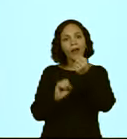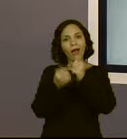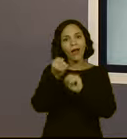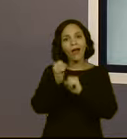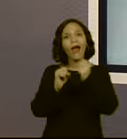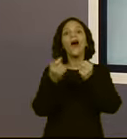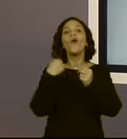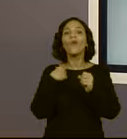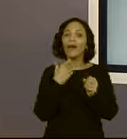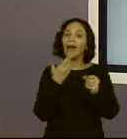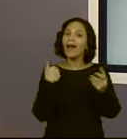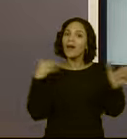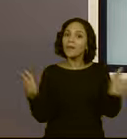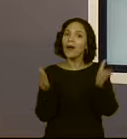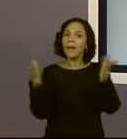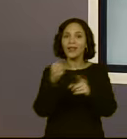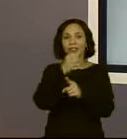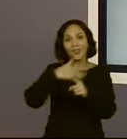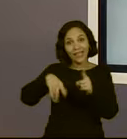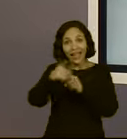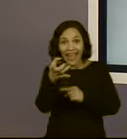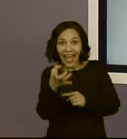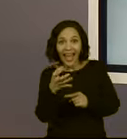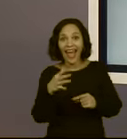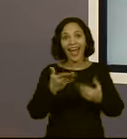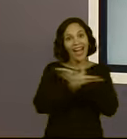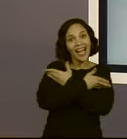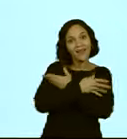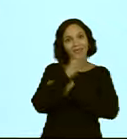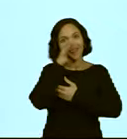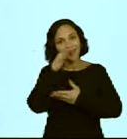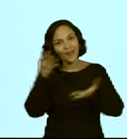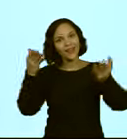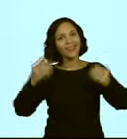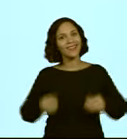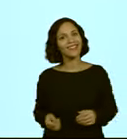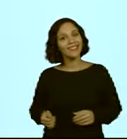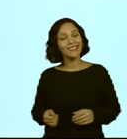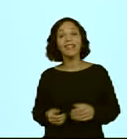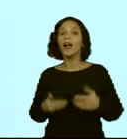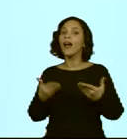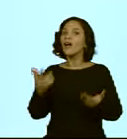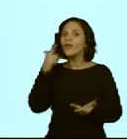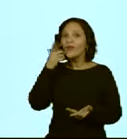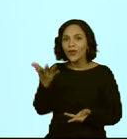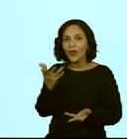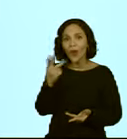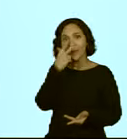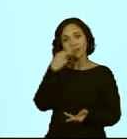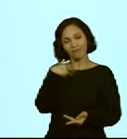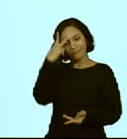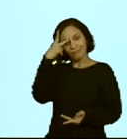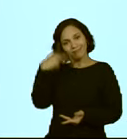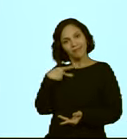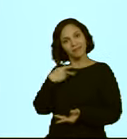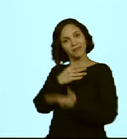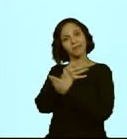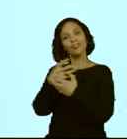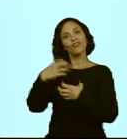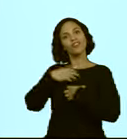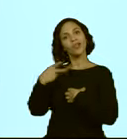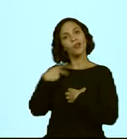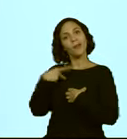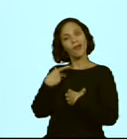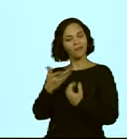fazendo camisas floridas para quem quiser camisa Florida Olha só então além de customizar para ele né